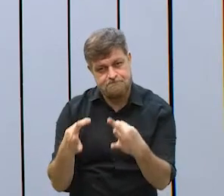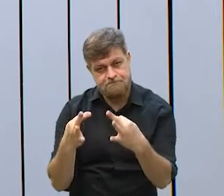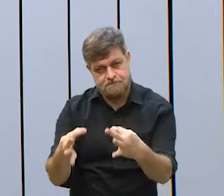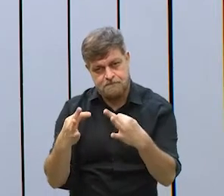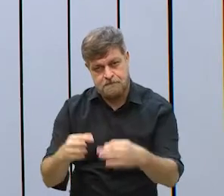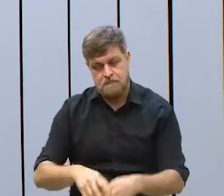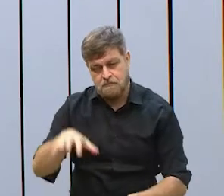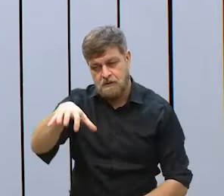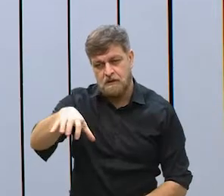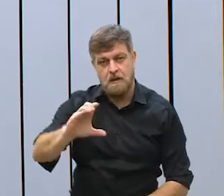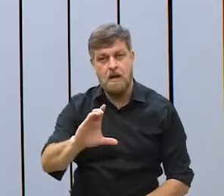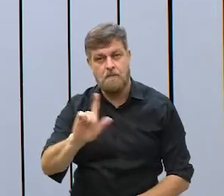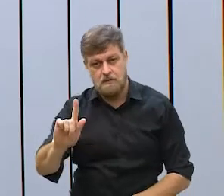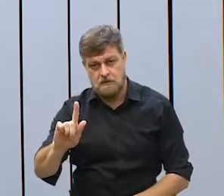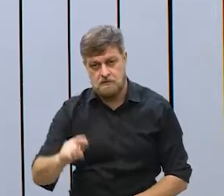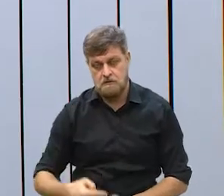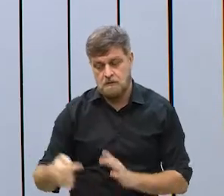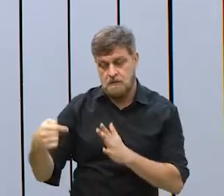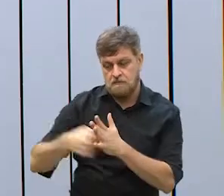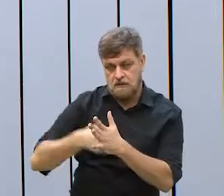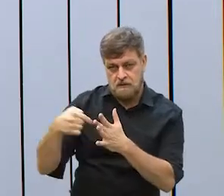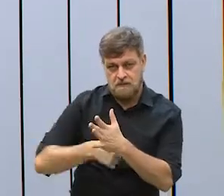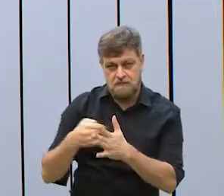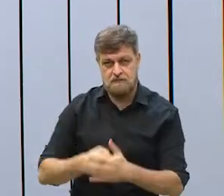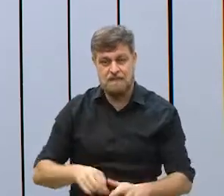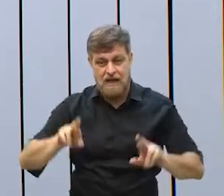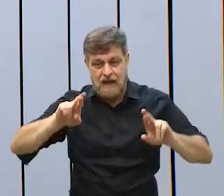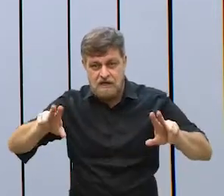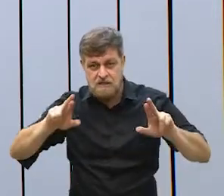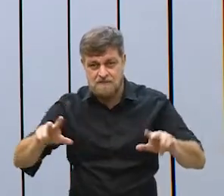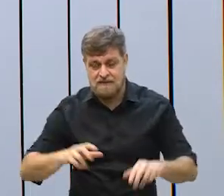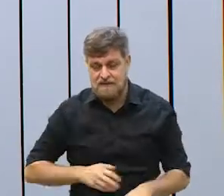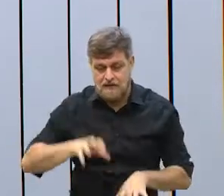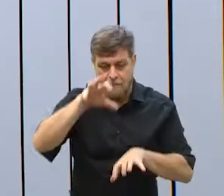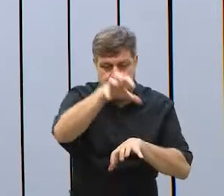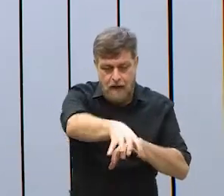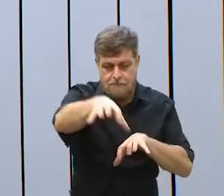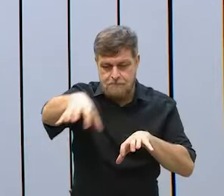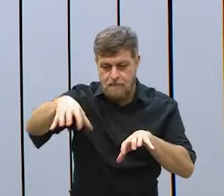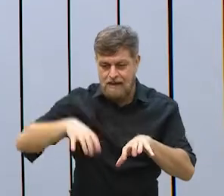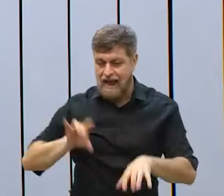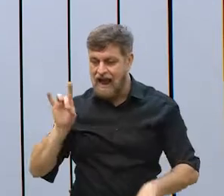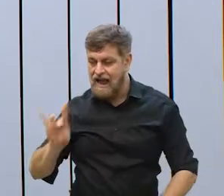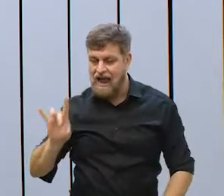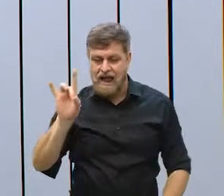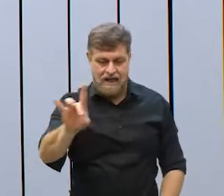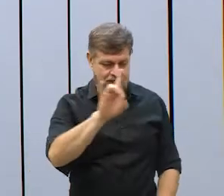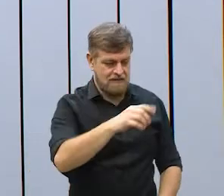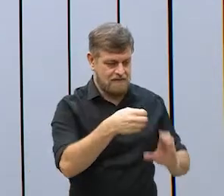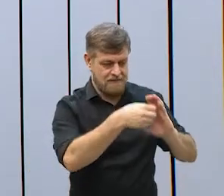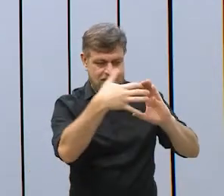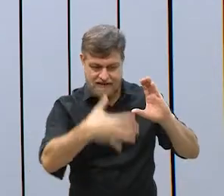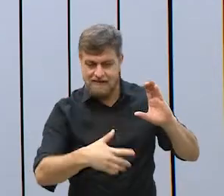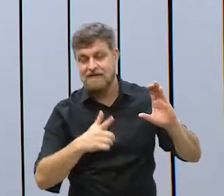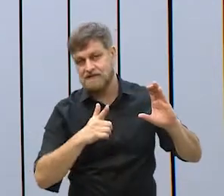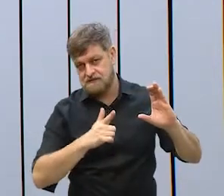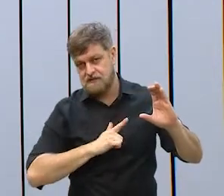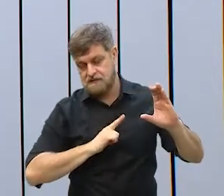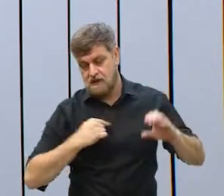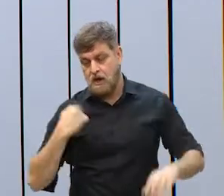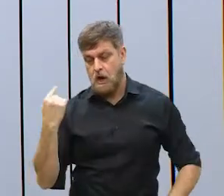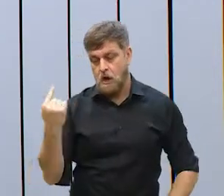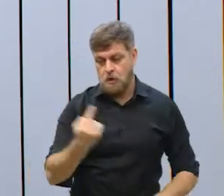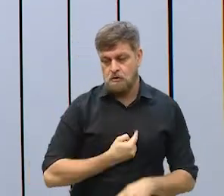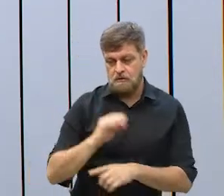esse distrito. Quando você perguntou sobre a diferença entre outros distritos, eu acho que cada distrito tem a sua peculiaridade. E